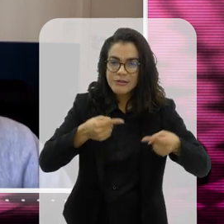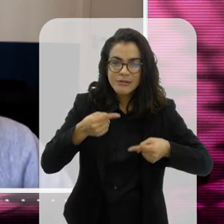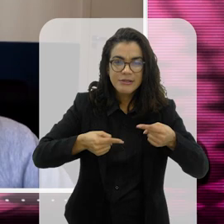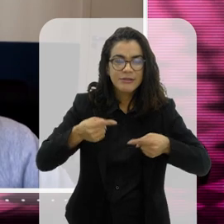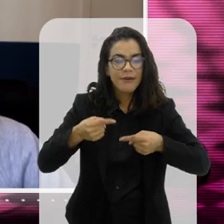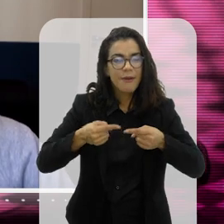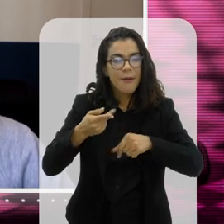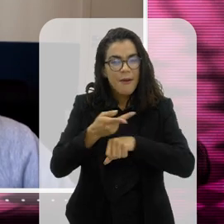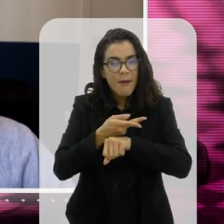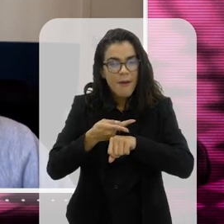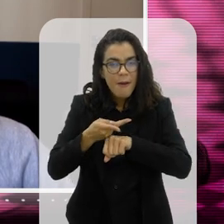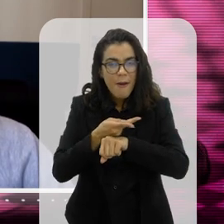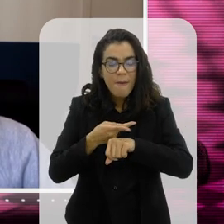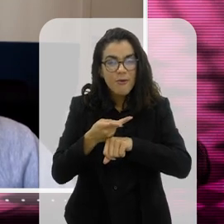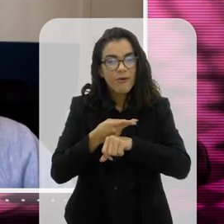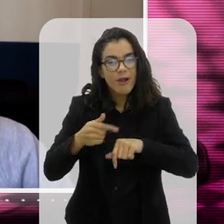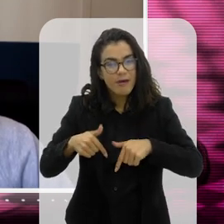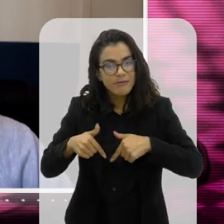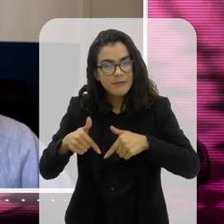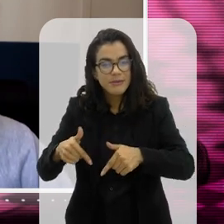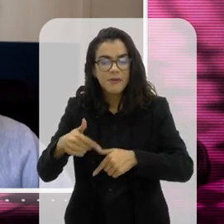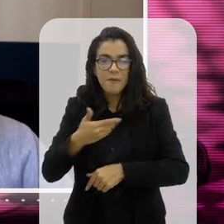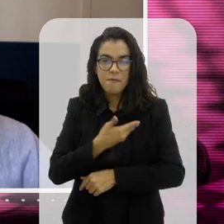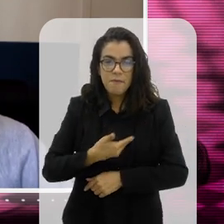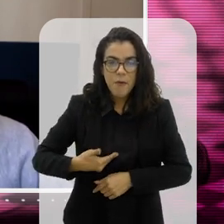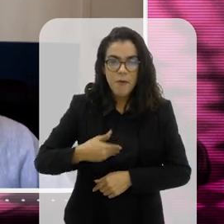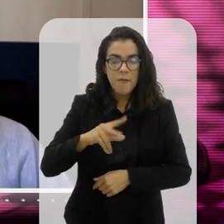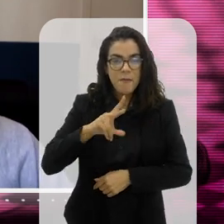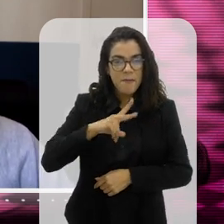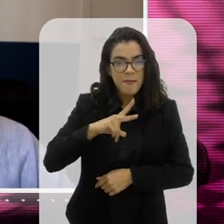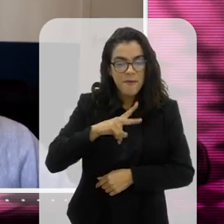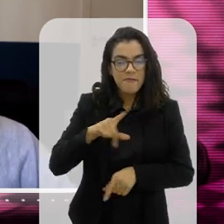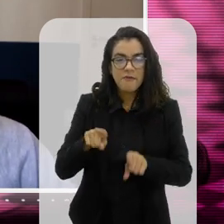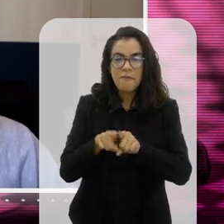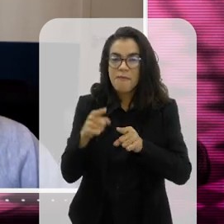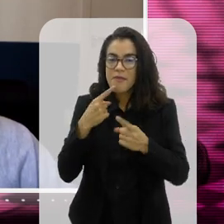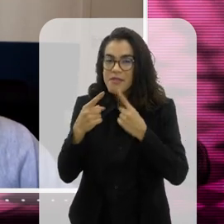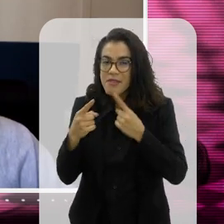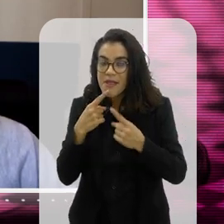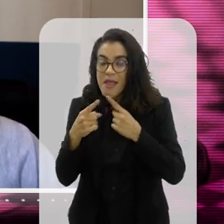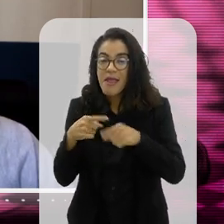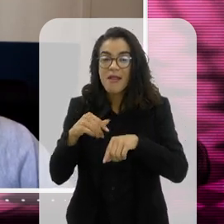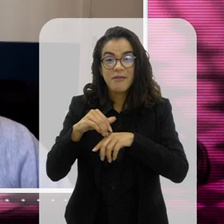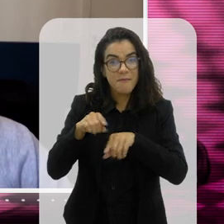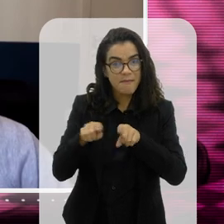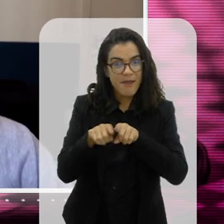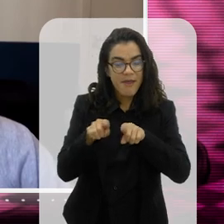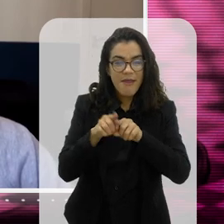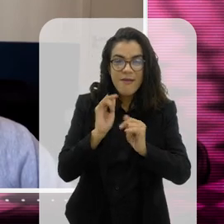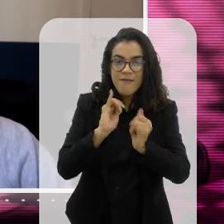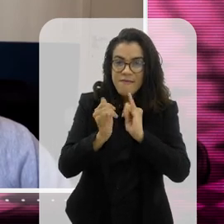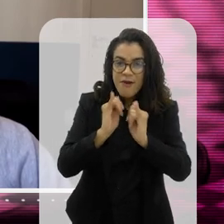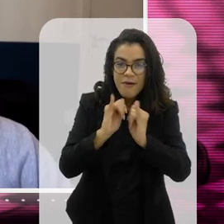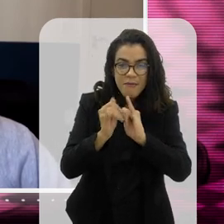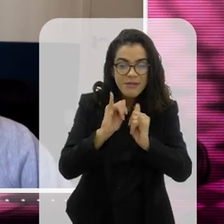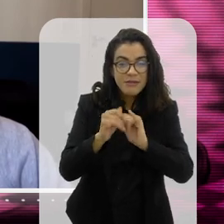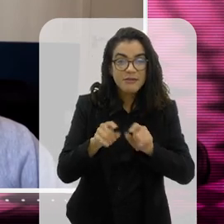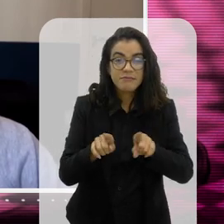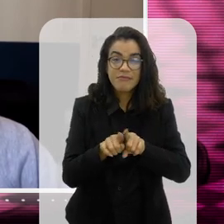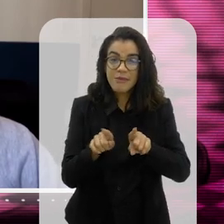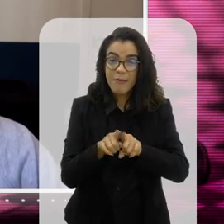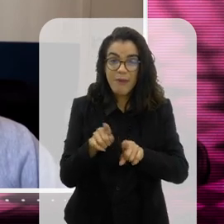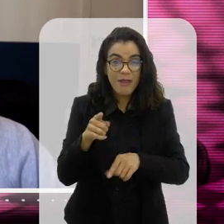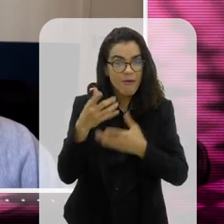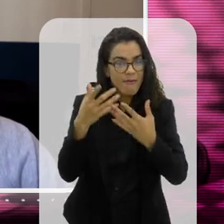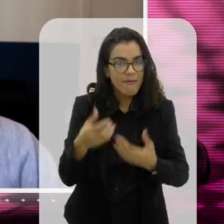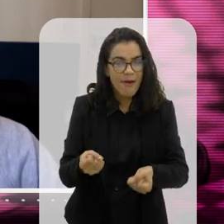né? Exatamente. Buscar, iniciativas Exatamente. públicas, privadas, o diálogo e a informação. E a informação.